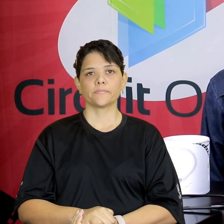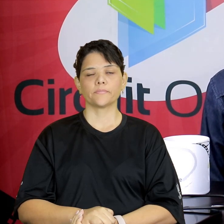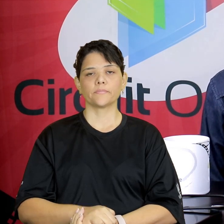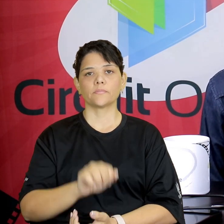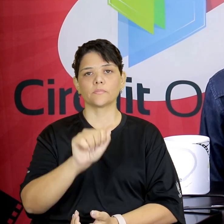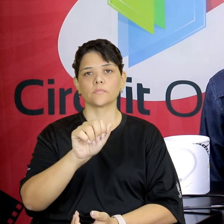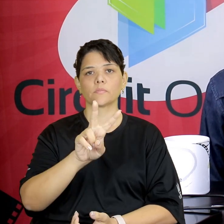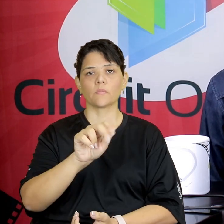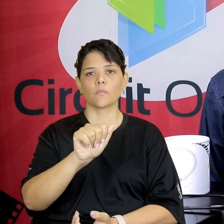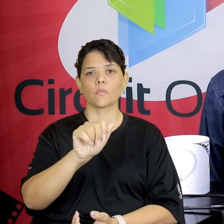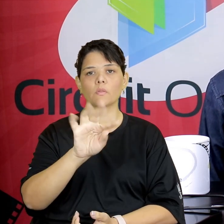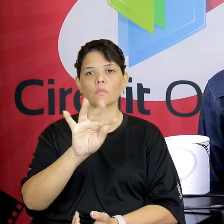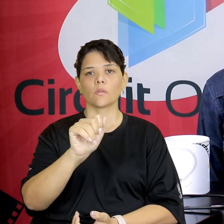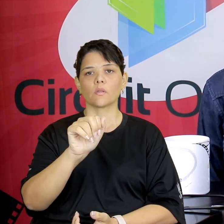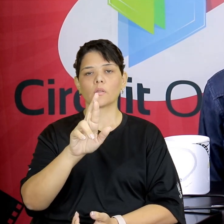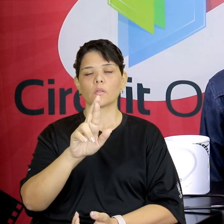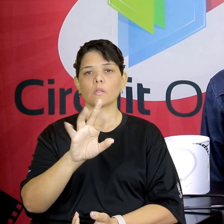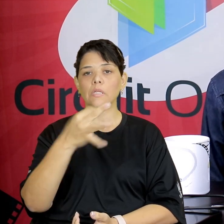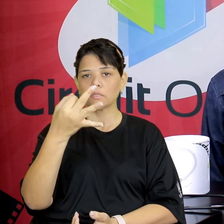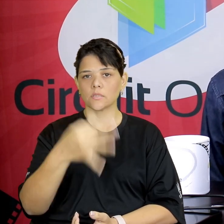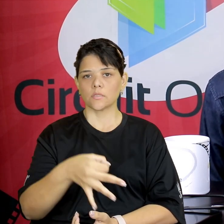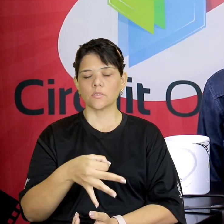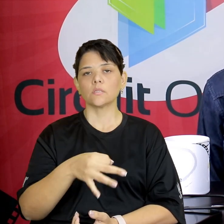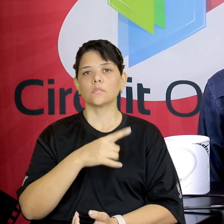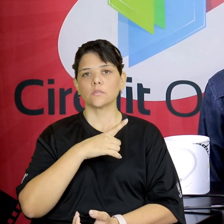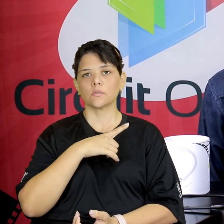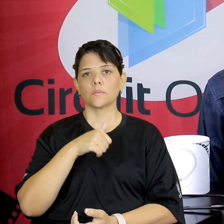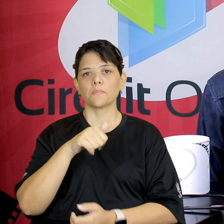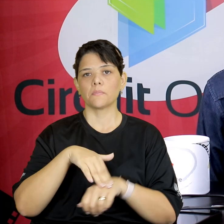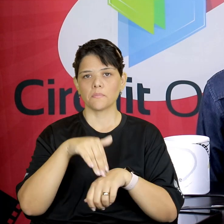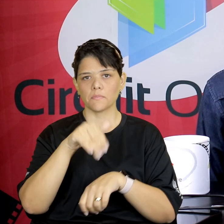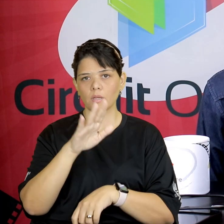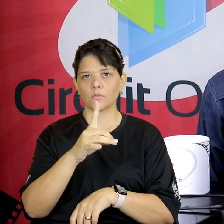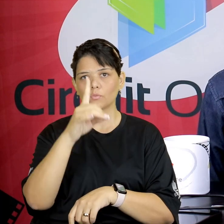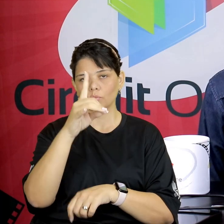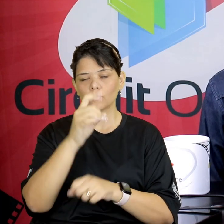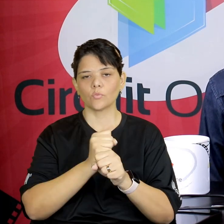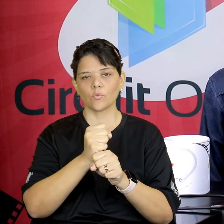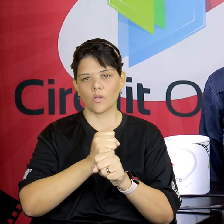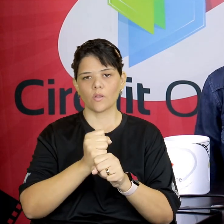Avatar com certeza levou bem mais de um ano para editar.